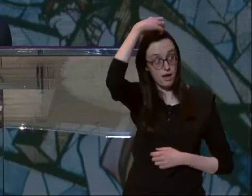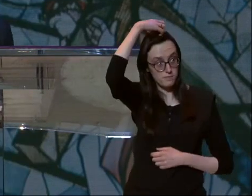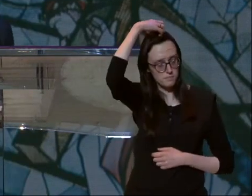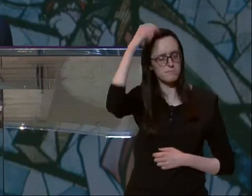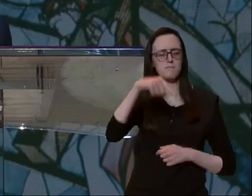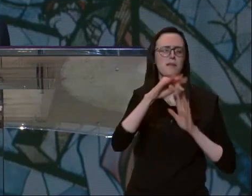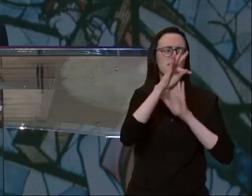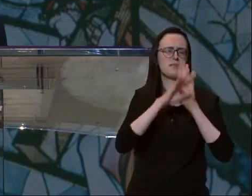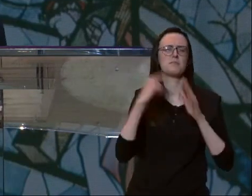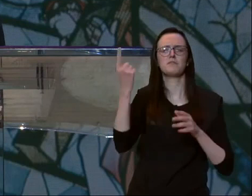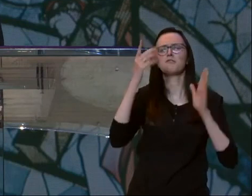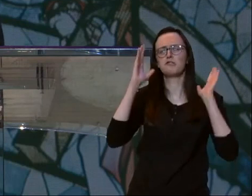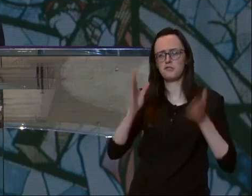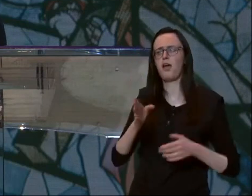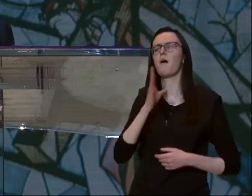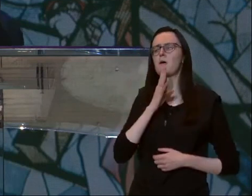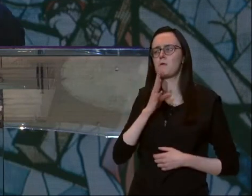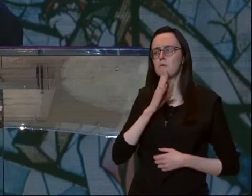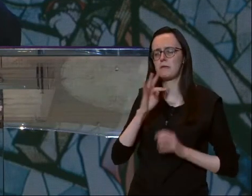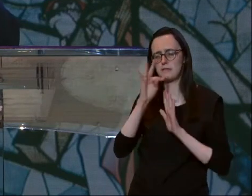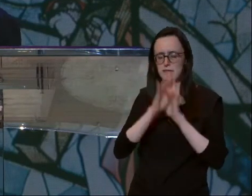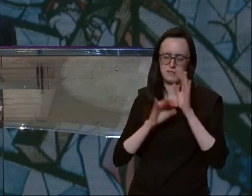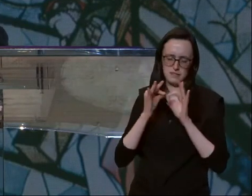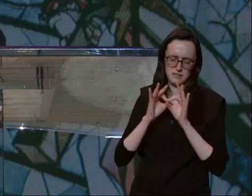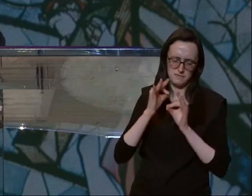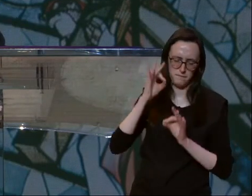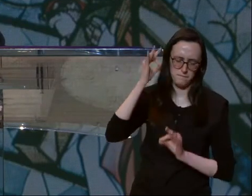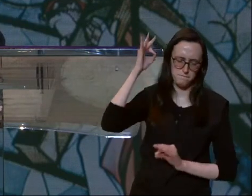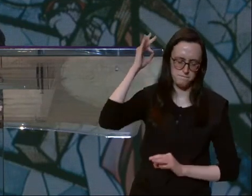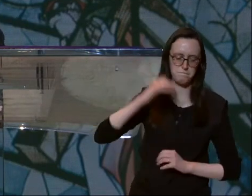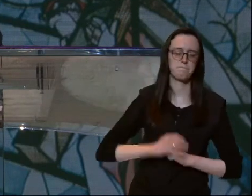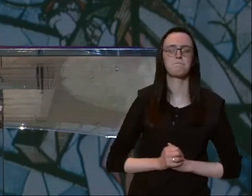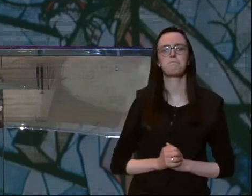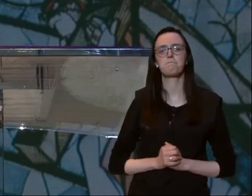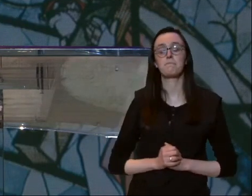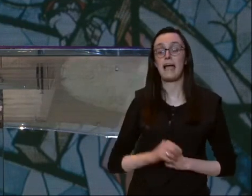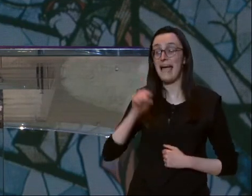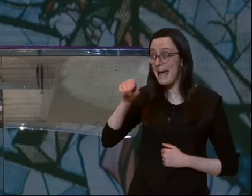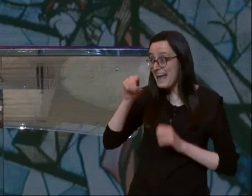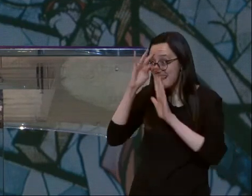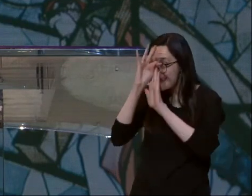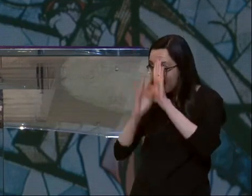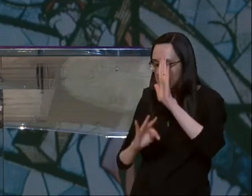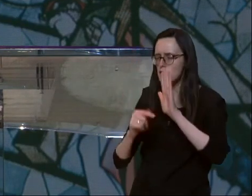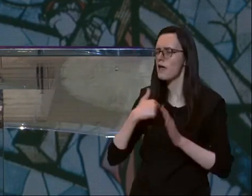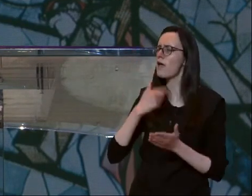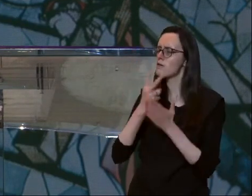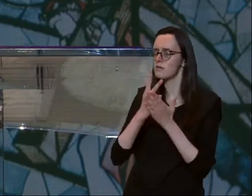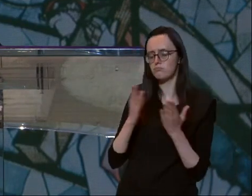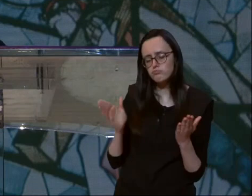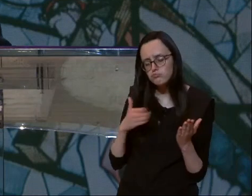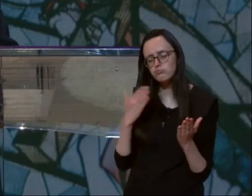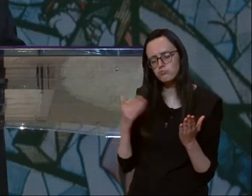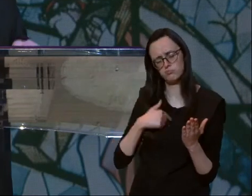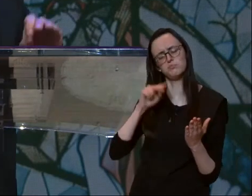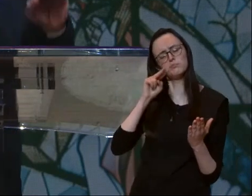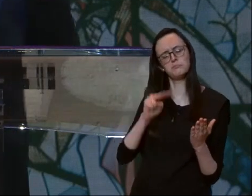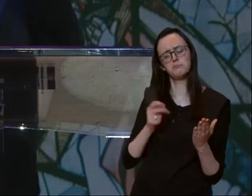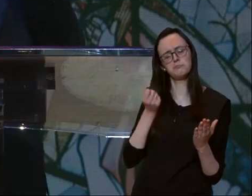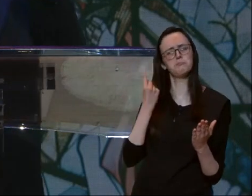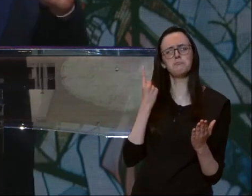É um texto muito conhecido, é um texto longo. E este texto, irmãos, me chama a atenção